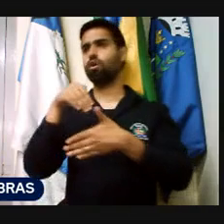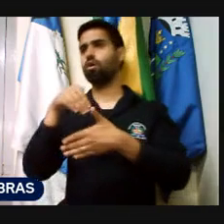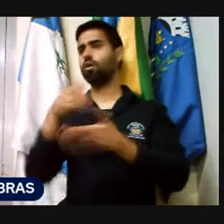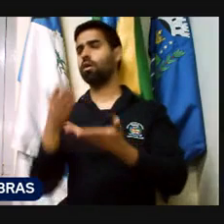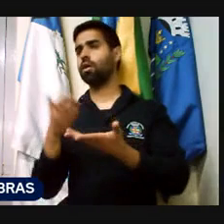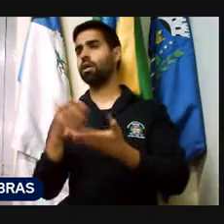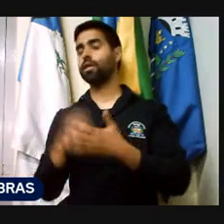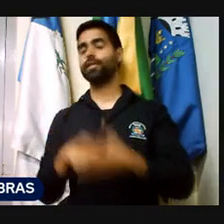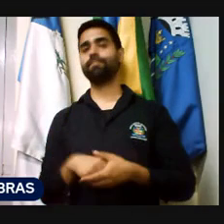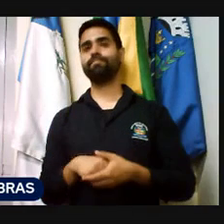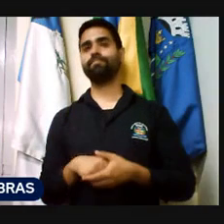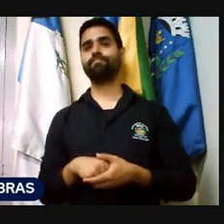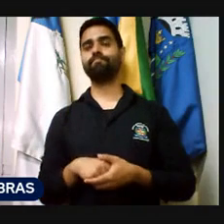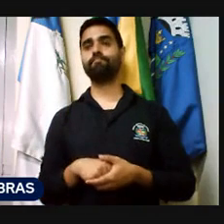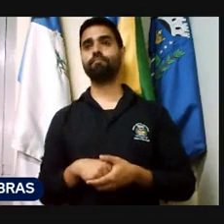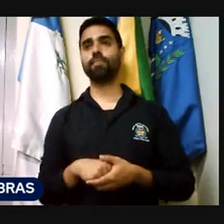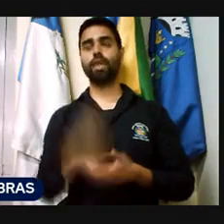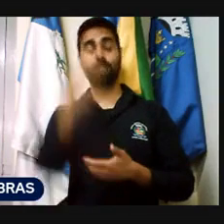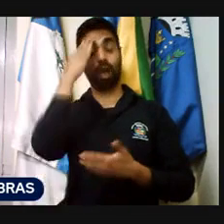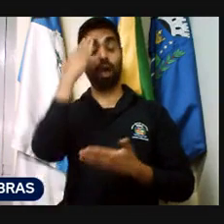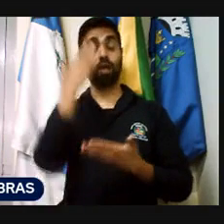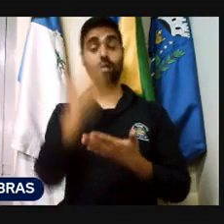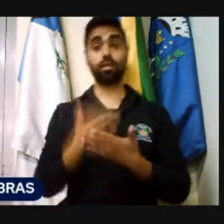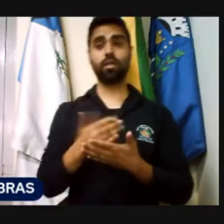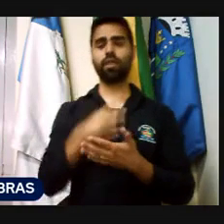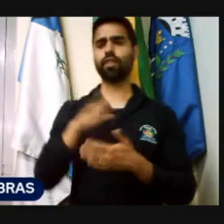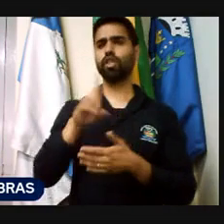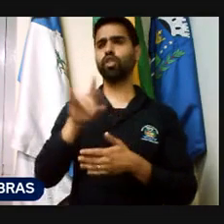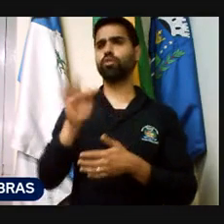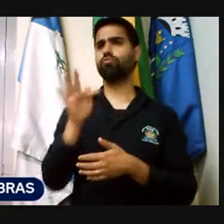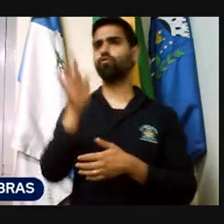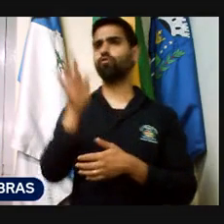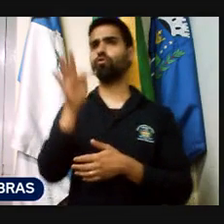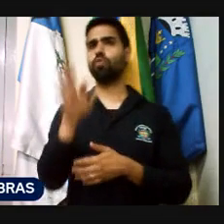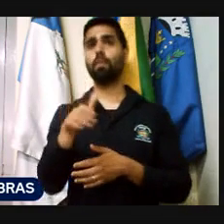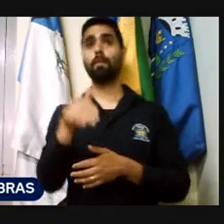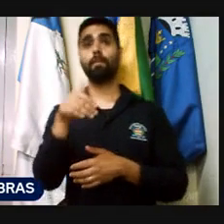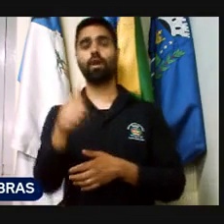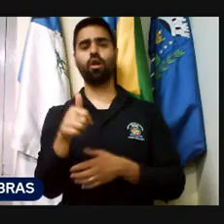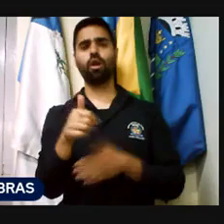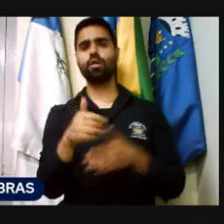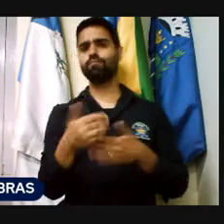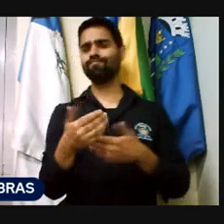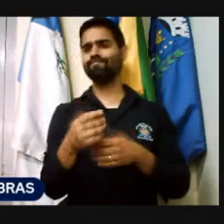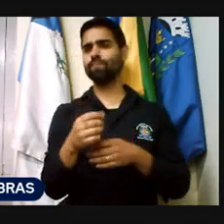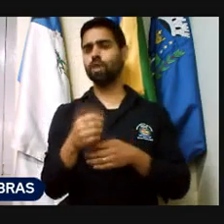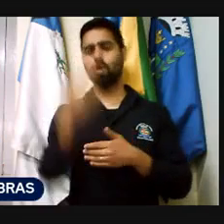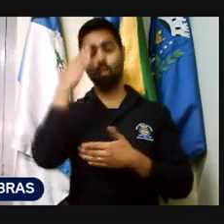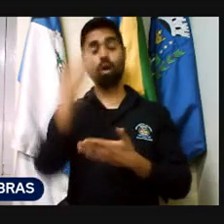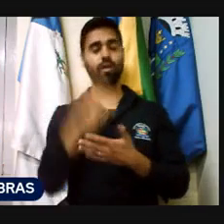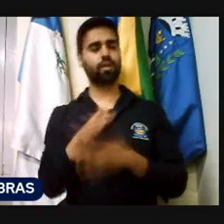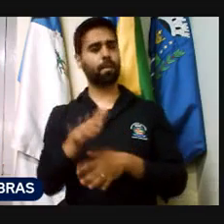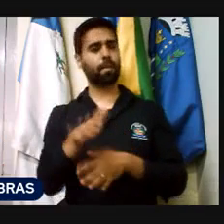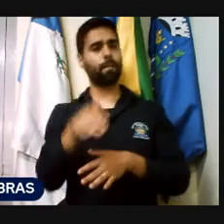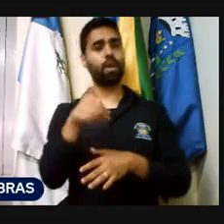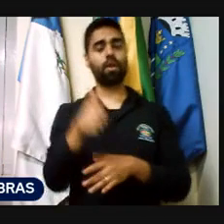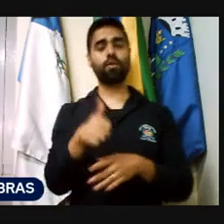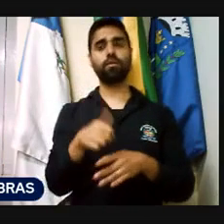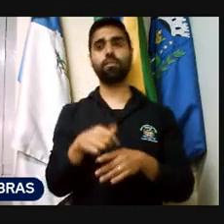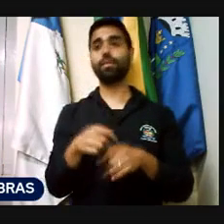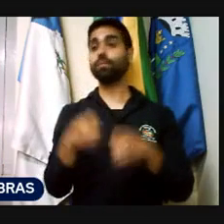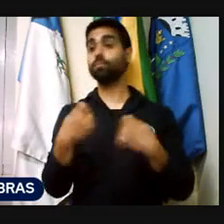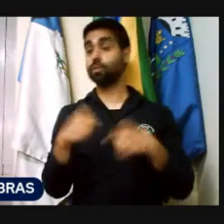muita fé, de muita esperança, que dias melhores estão por vir, é o que eu acredito, e é o que a gente tem que